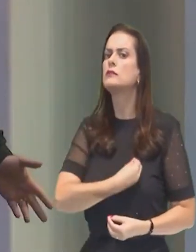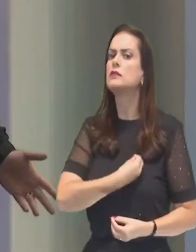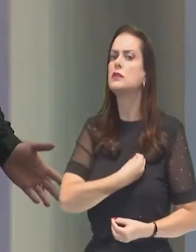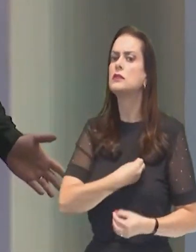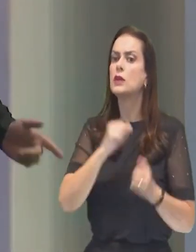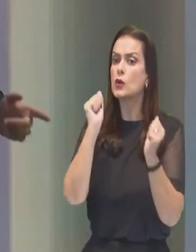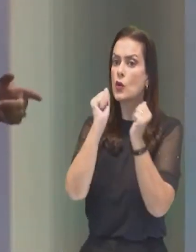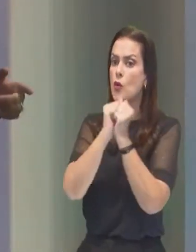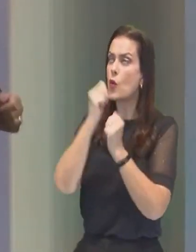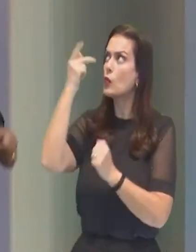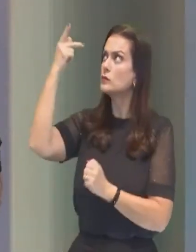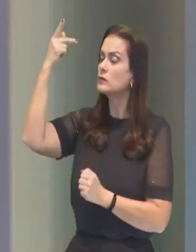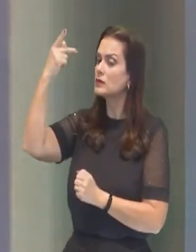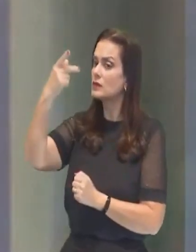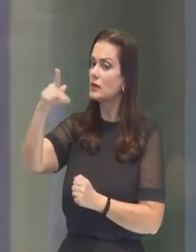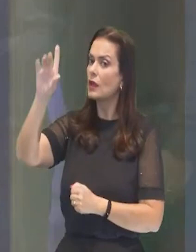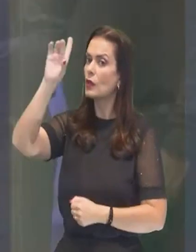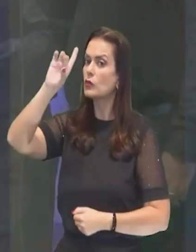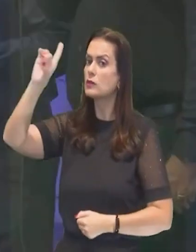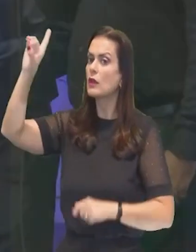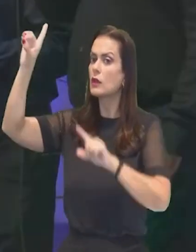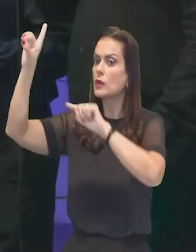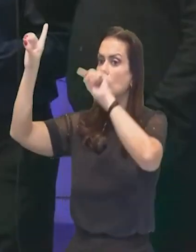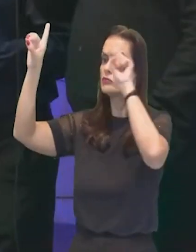estás com teu